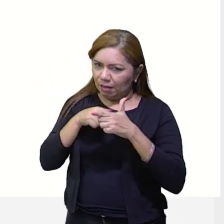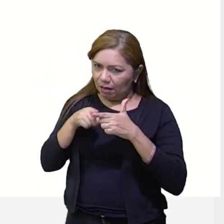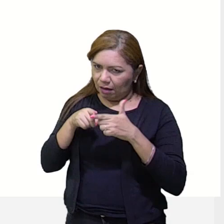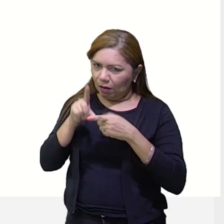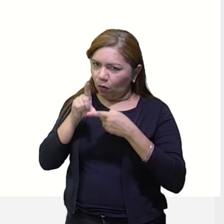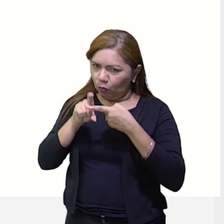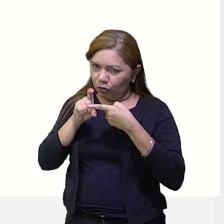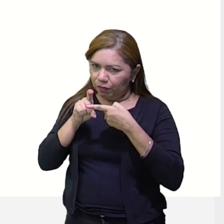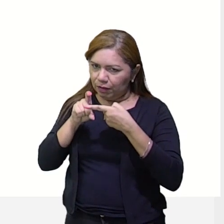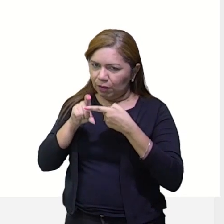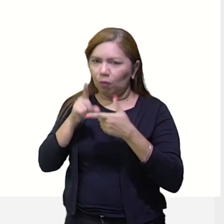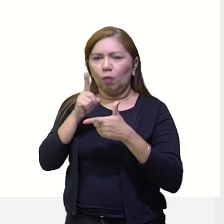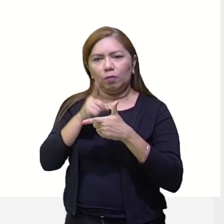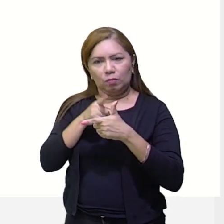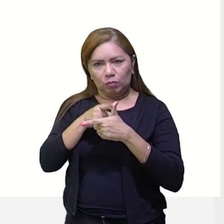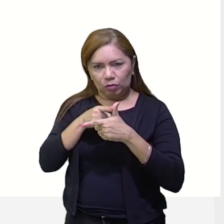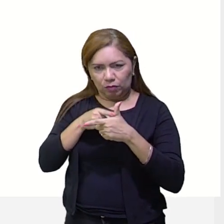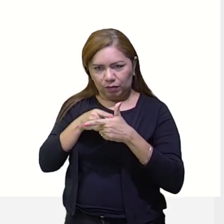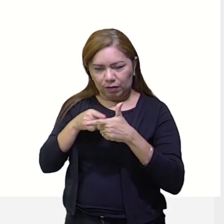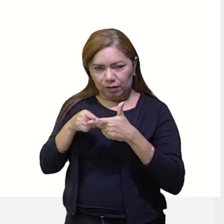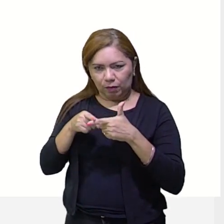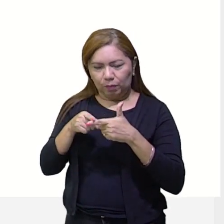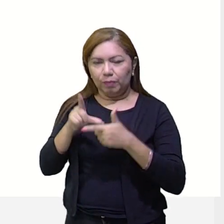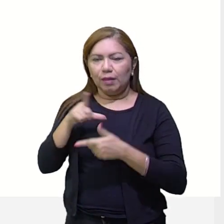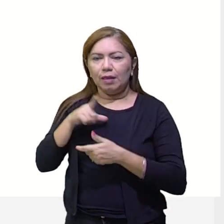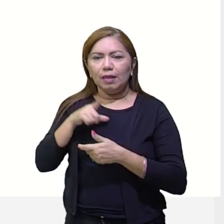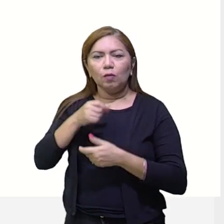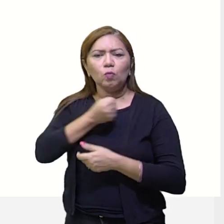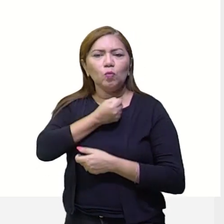o divisor seja igual a 7,